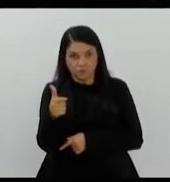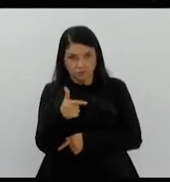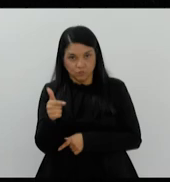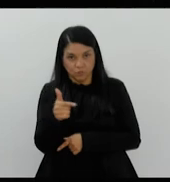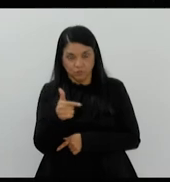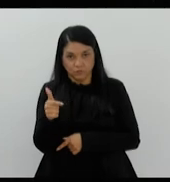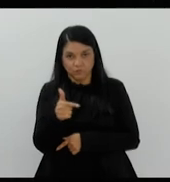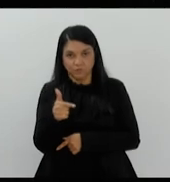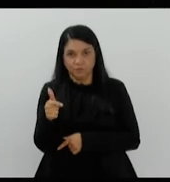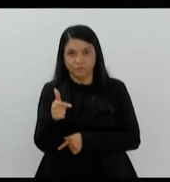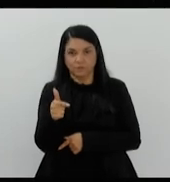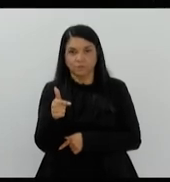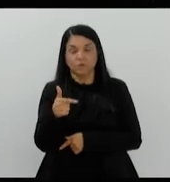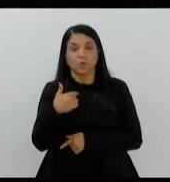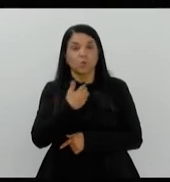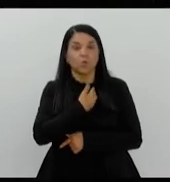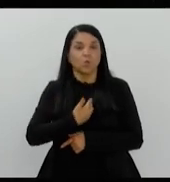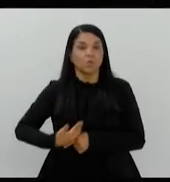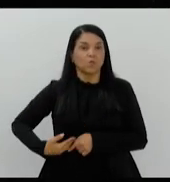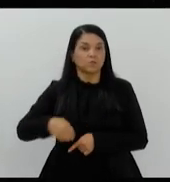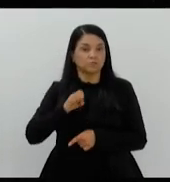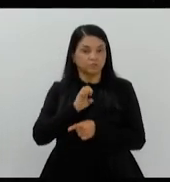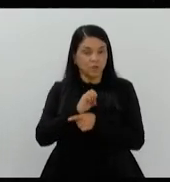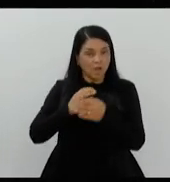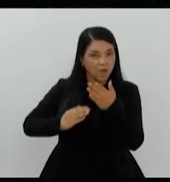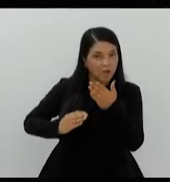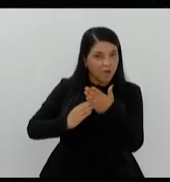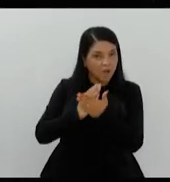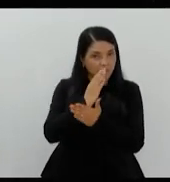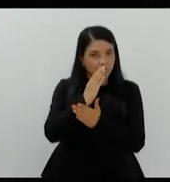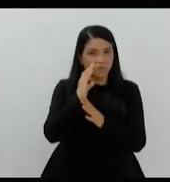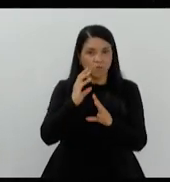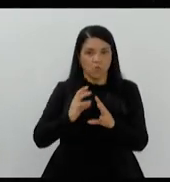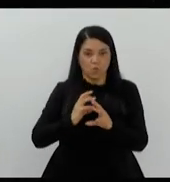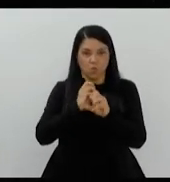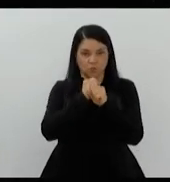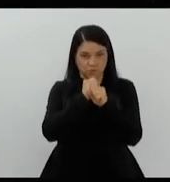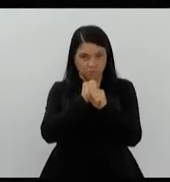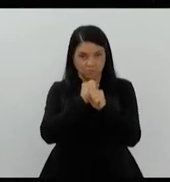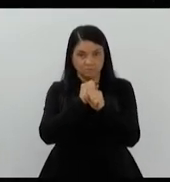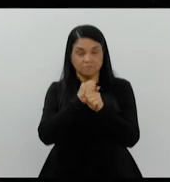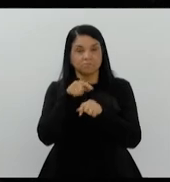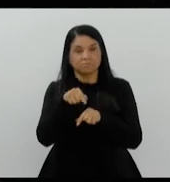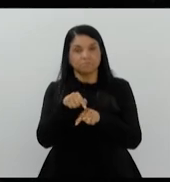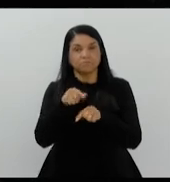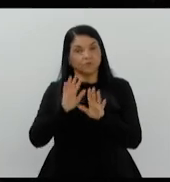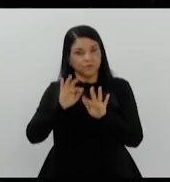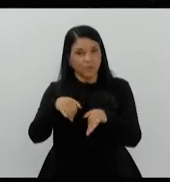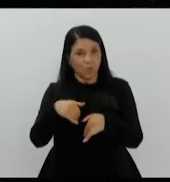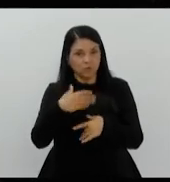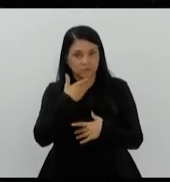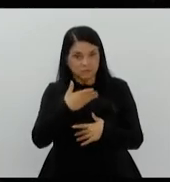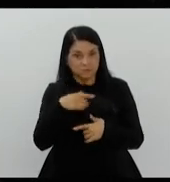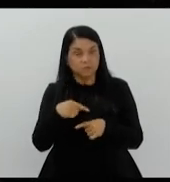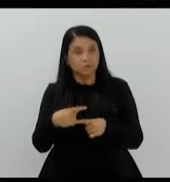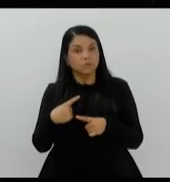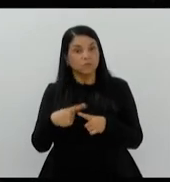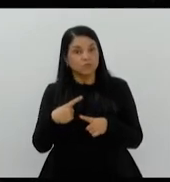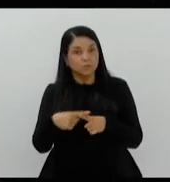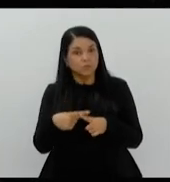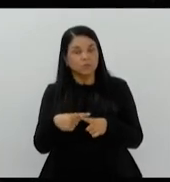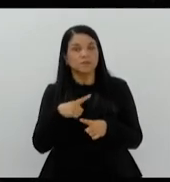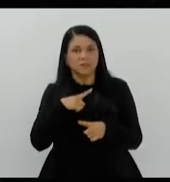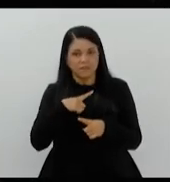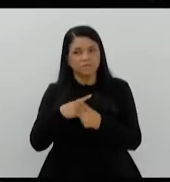2022, o governo do Estado aprovou suas contas porque teve um caminhão de